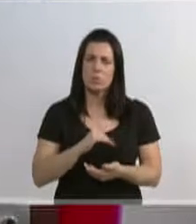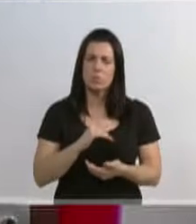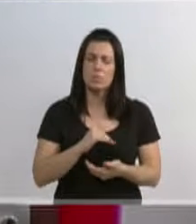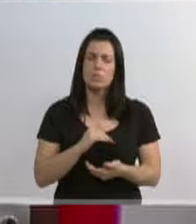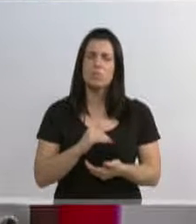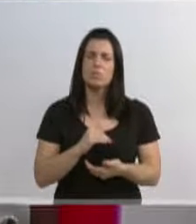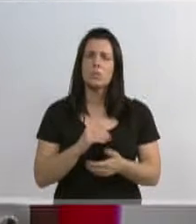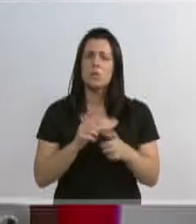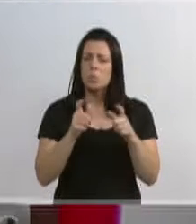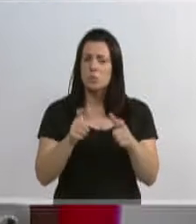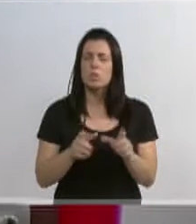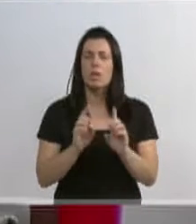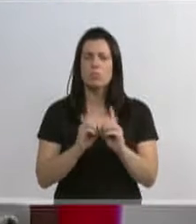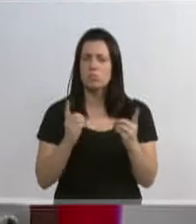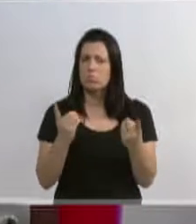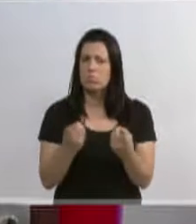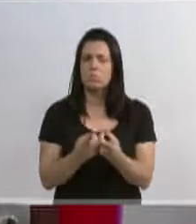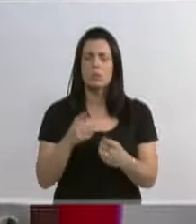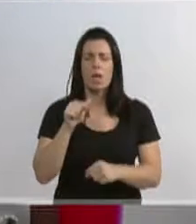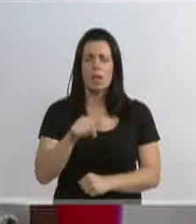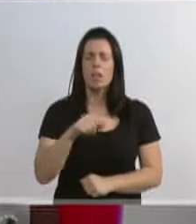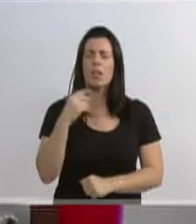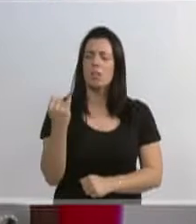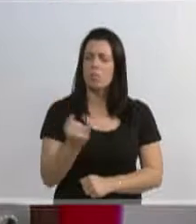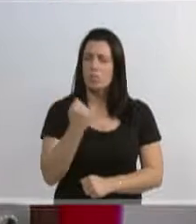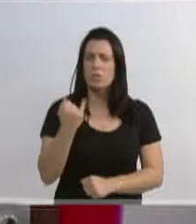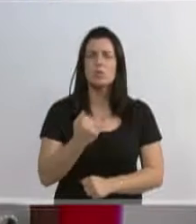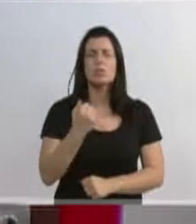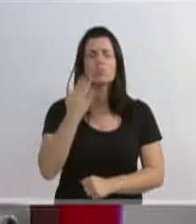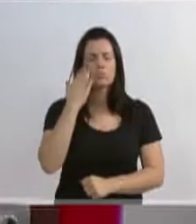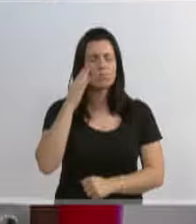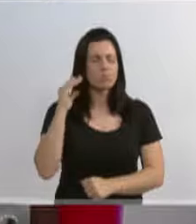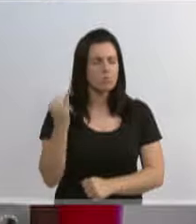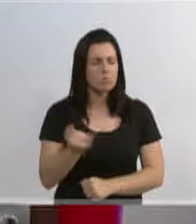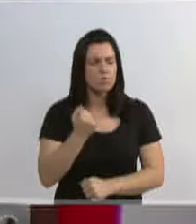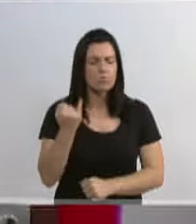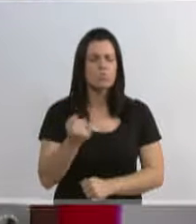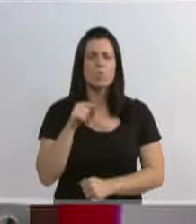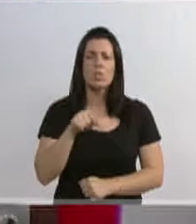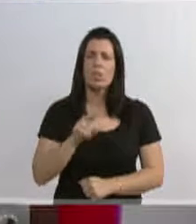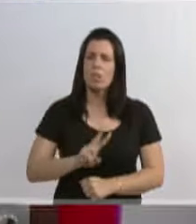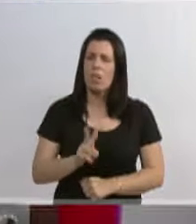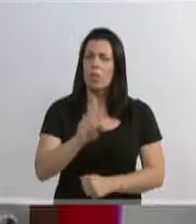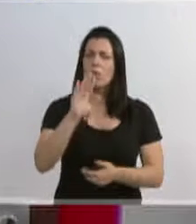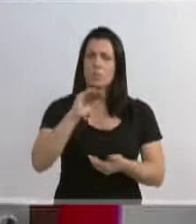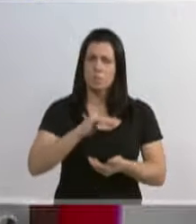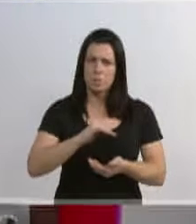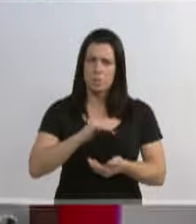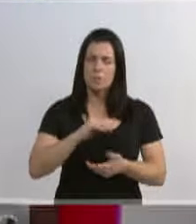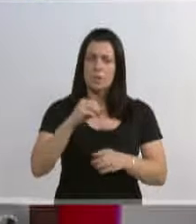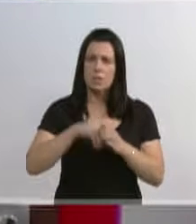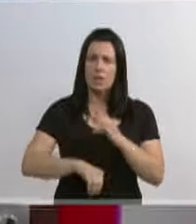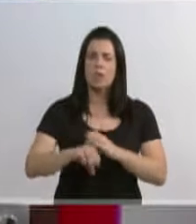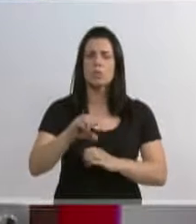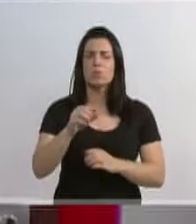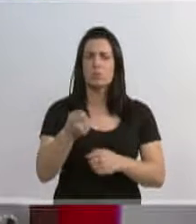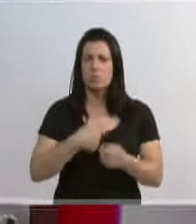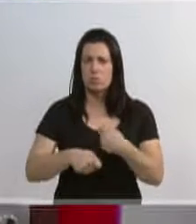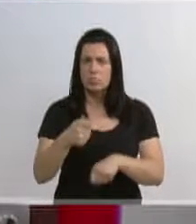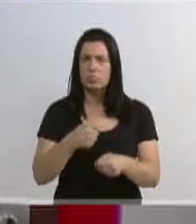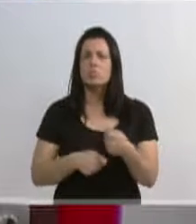daquele departamento tão importante, com certeza tão importante e valioso dentro da nossa administração